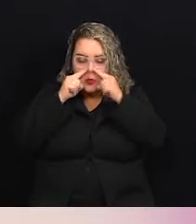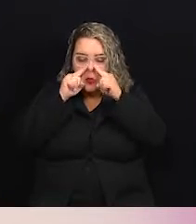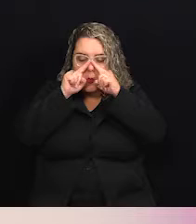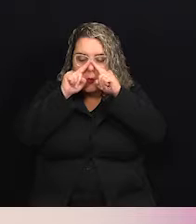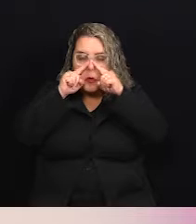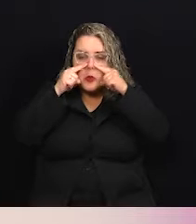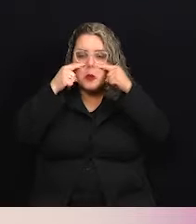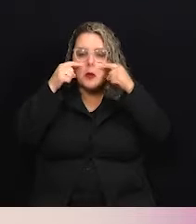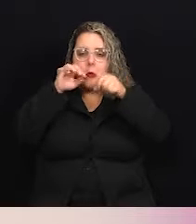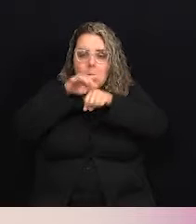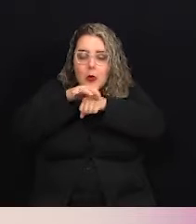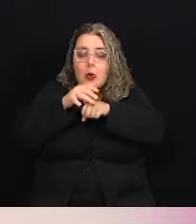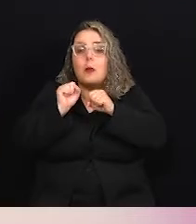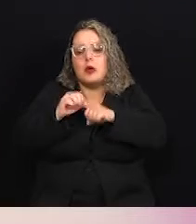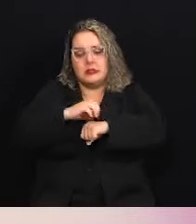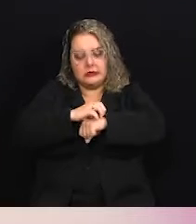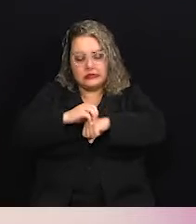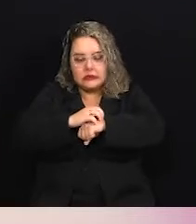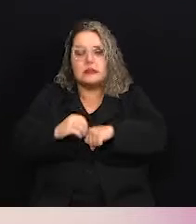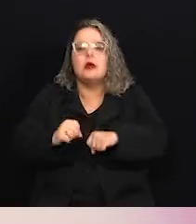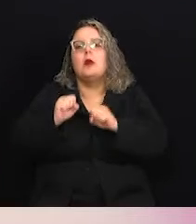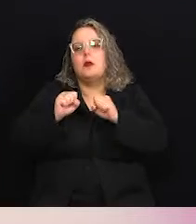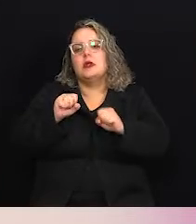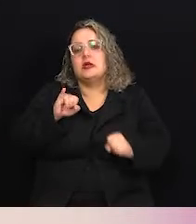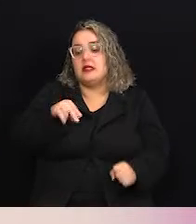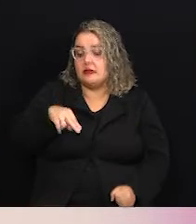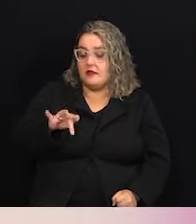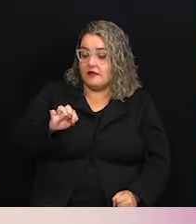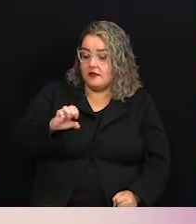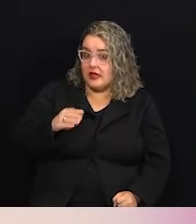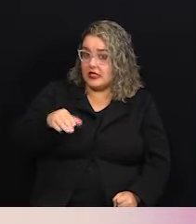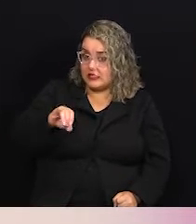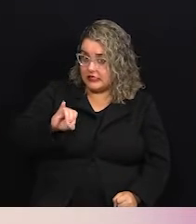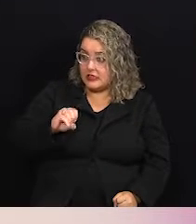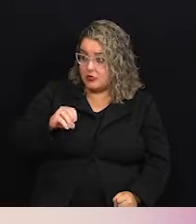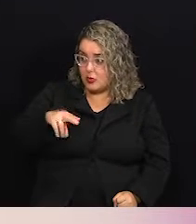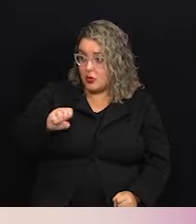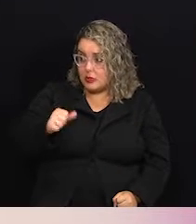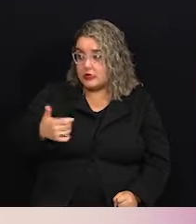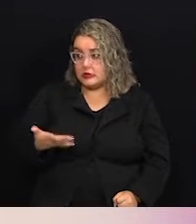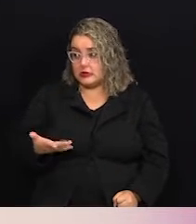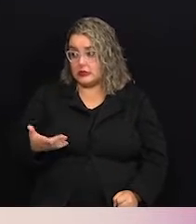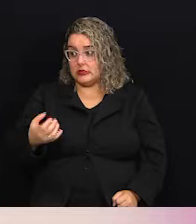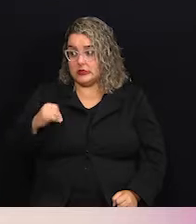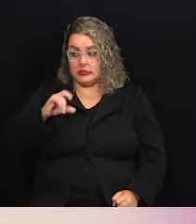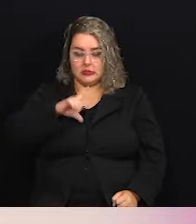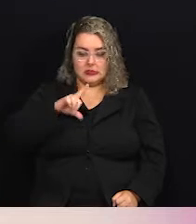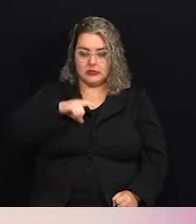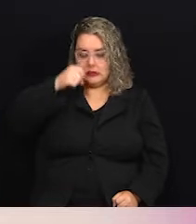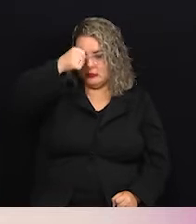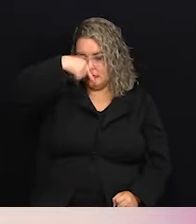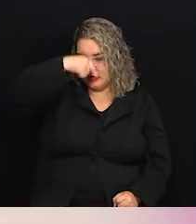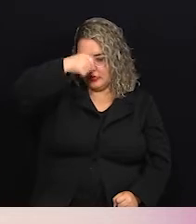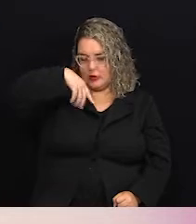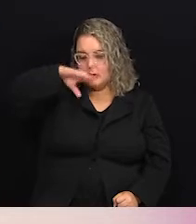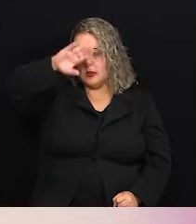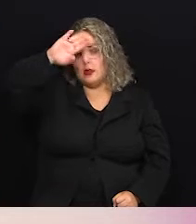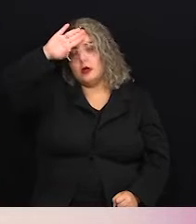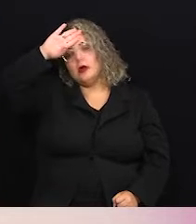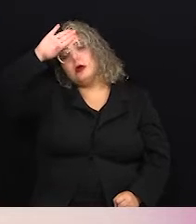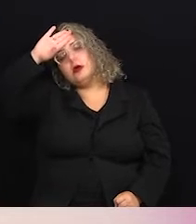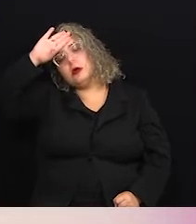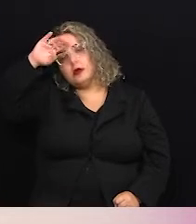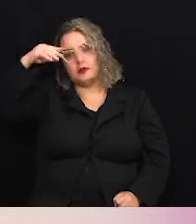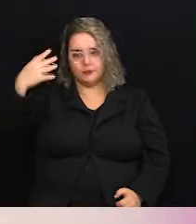nariz. Pode ser alérgica, pode ser infecciosa. Então, se eu tenho um gripe, um resfriado,